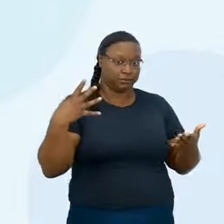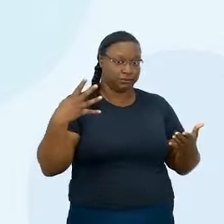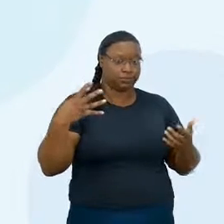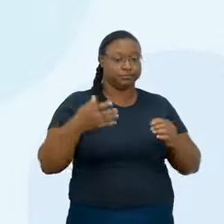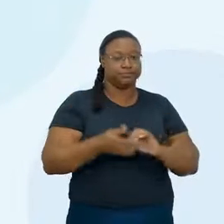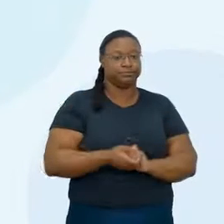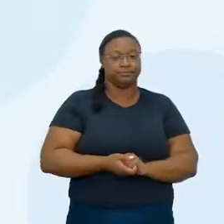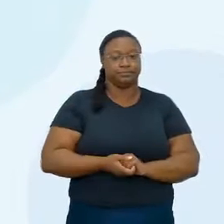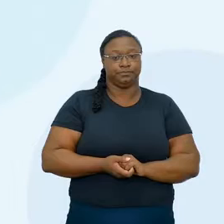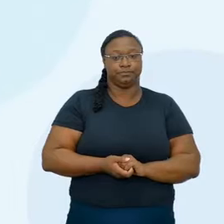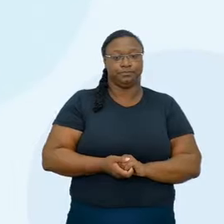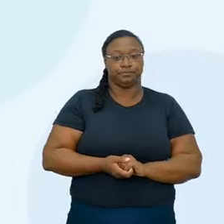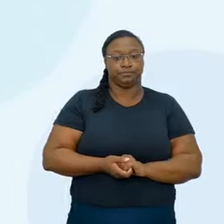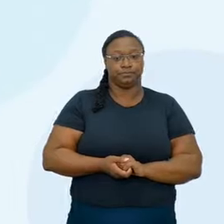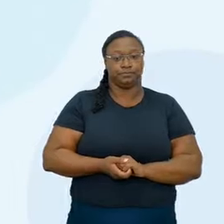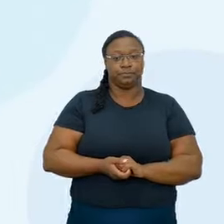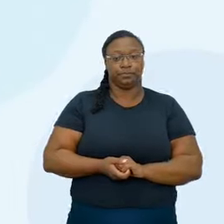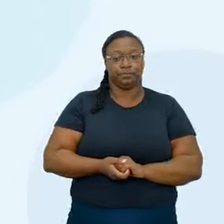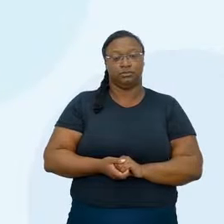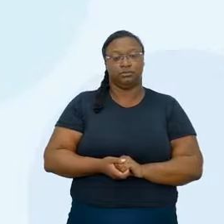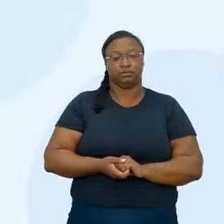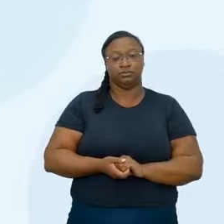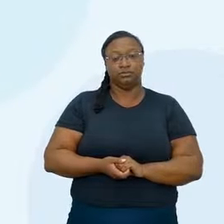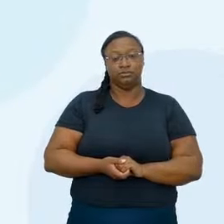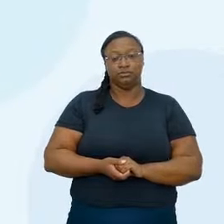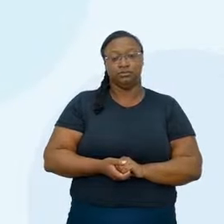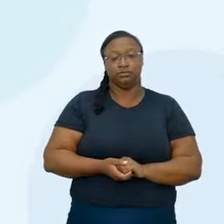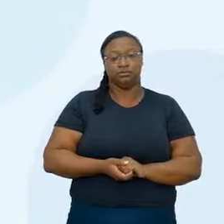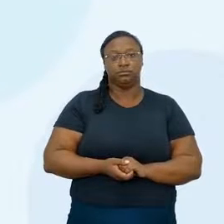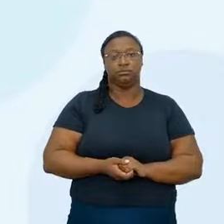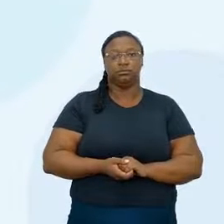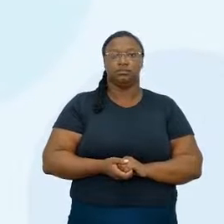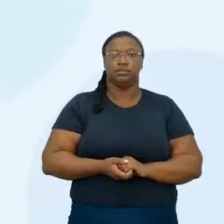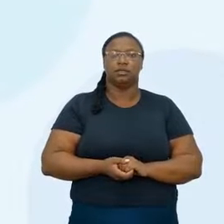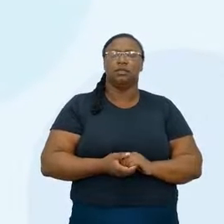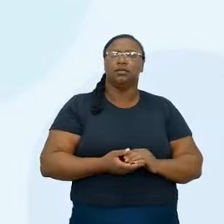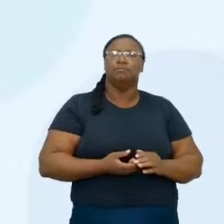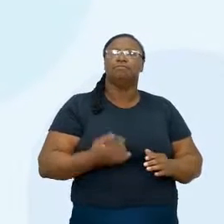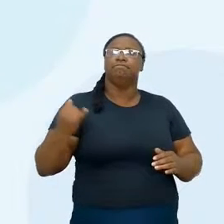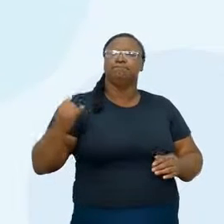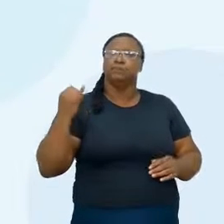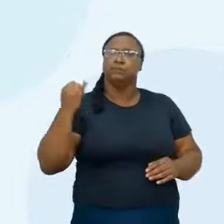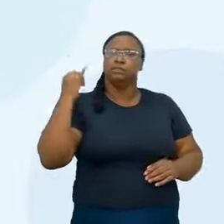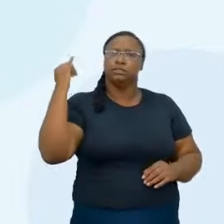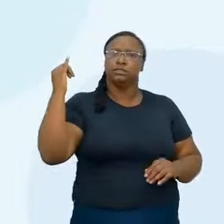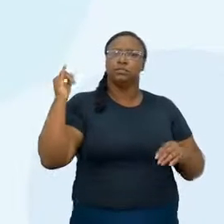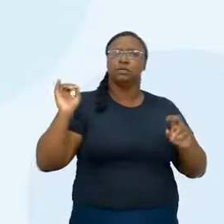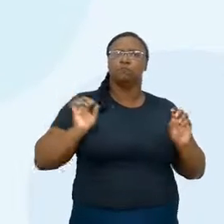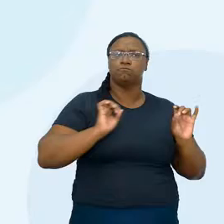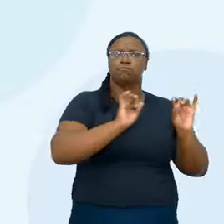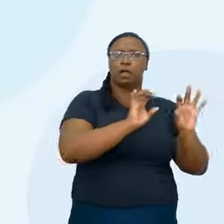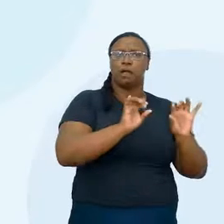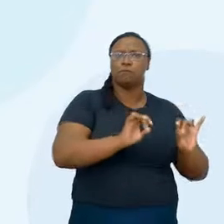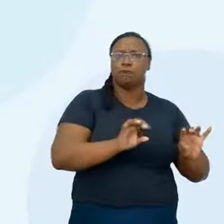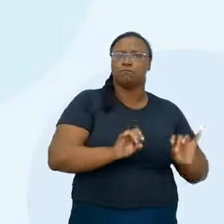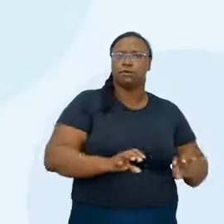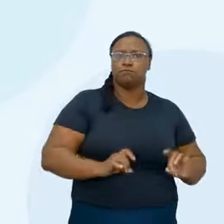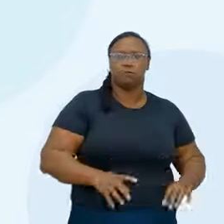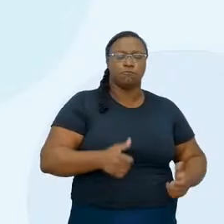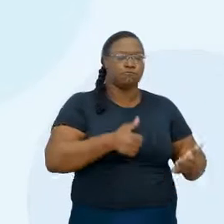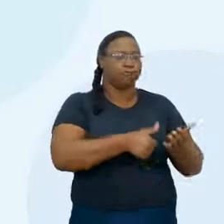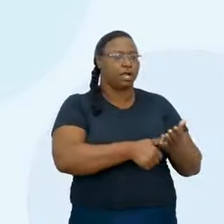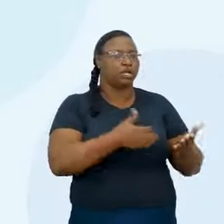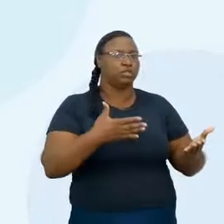festas populares, é aquilo que nós estamos falando sobre a identidade, né? A importância dos marcadores dessas culturas e identidades